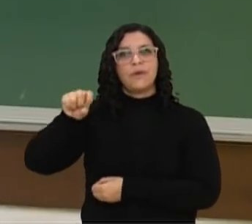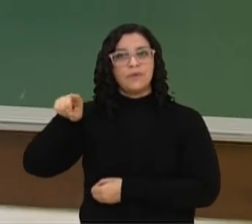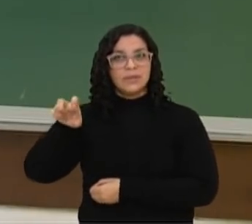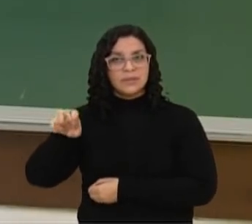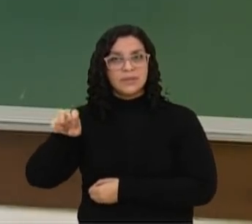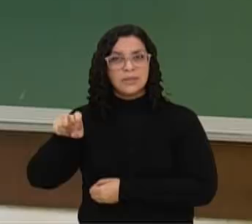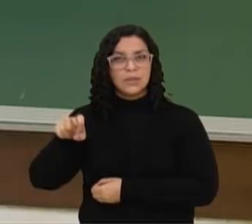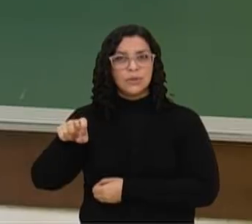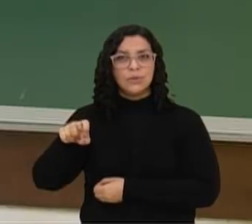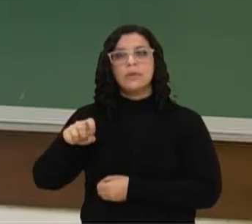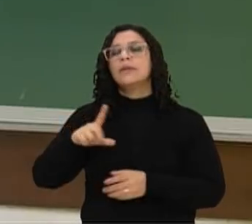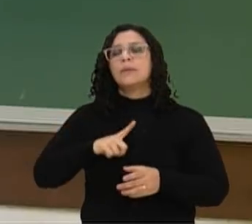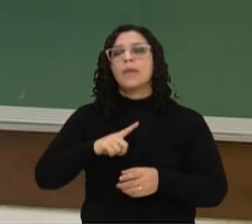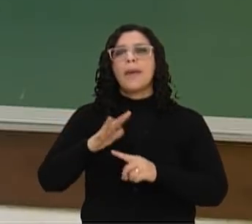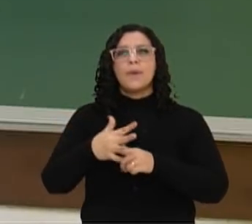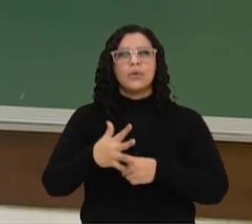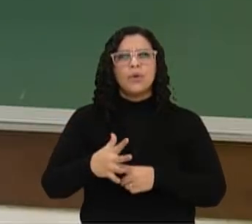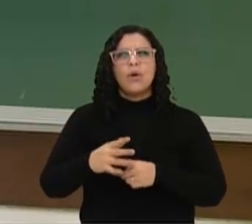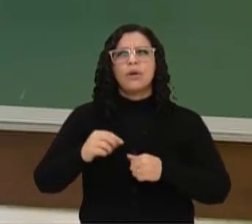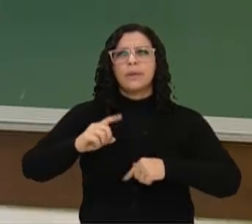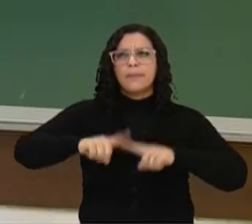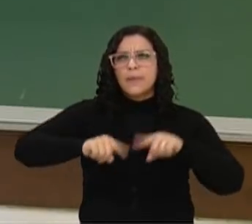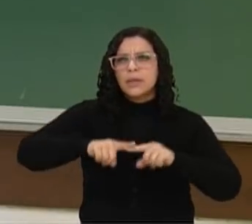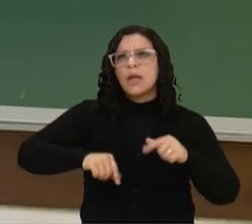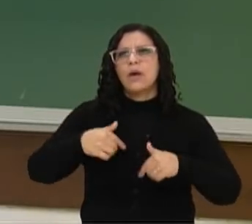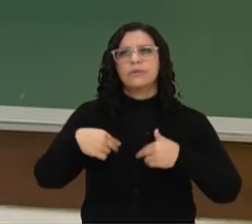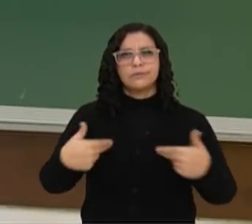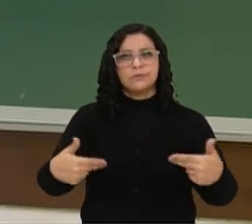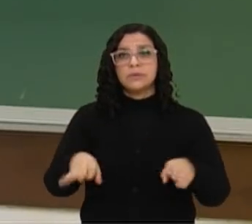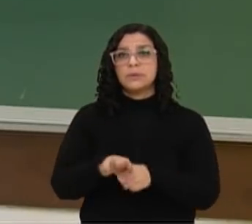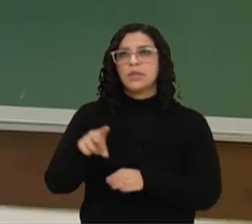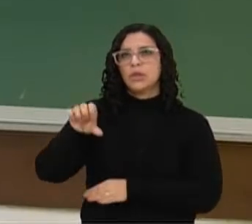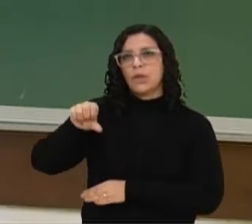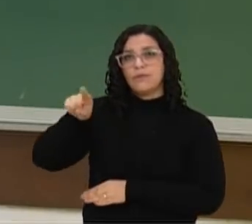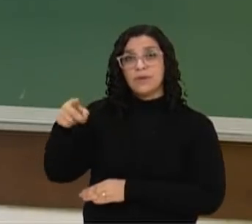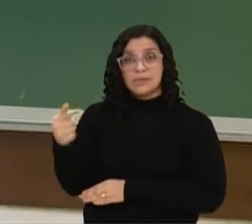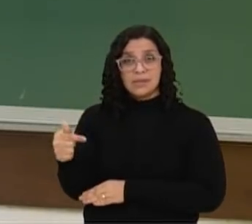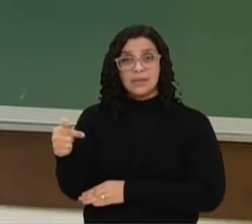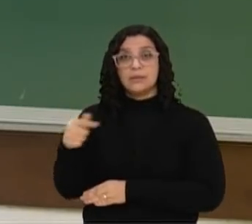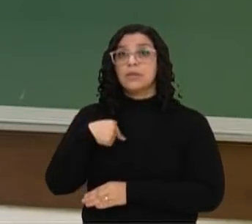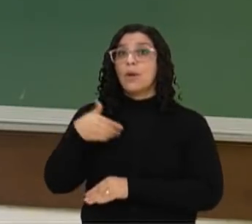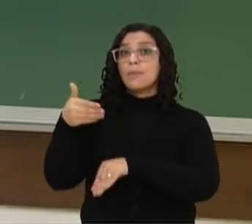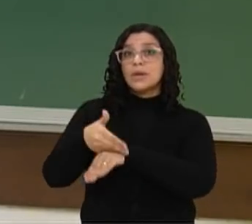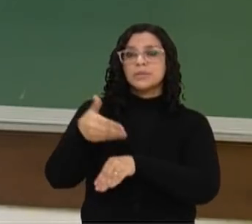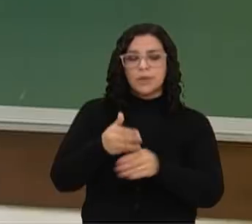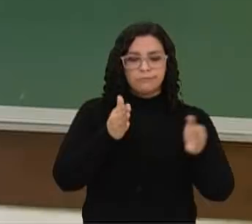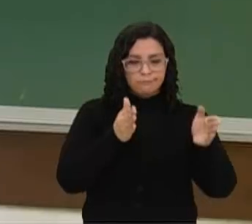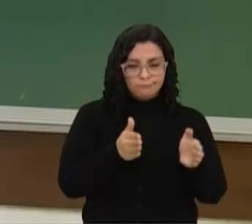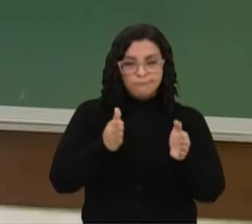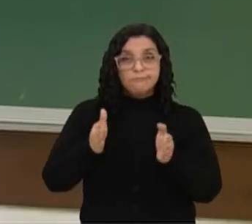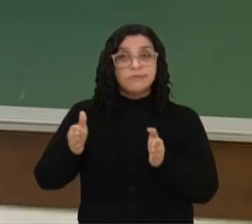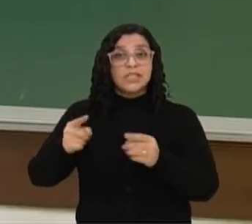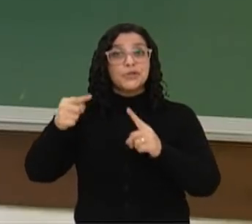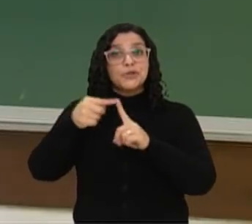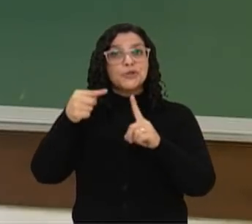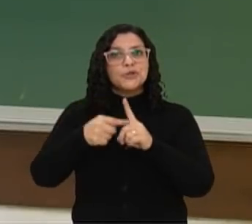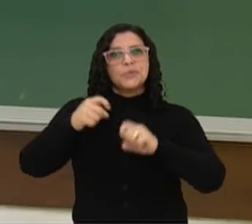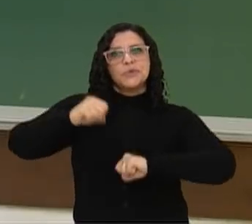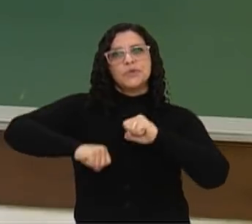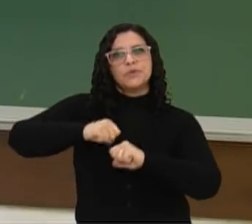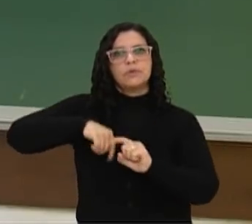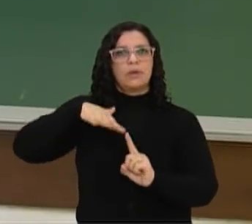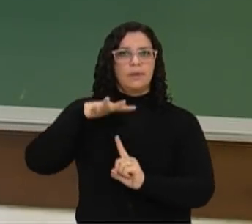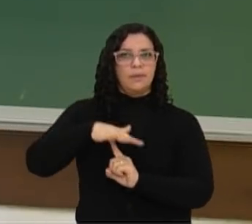máquinas e equipamentos, 4,7%. Então, qual é a participação ali de cada tipo de